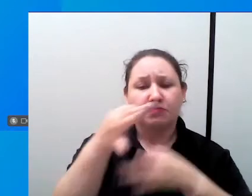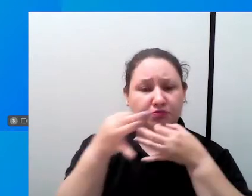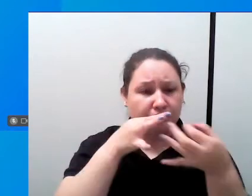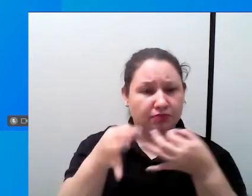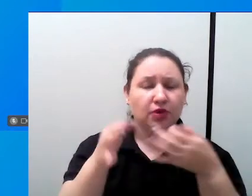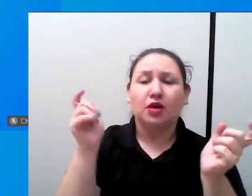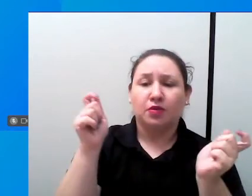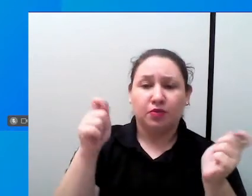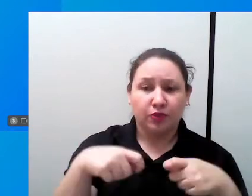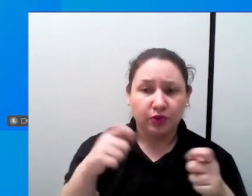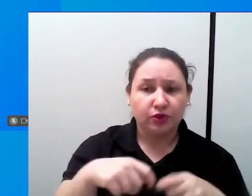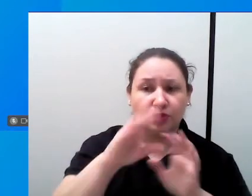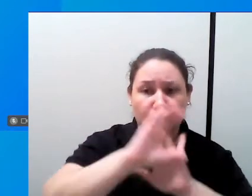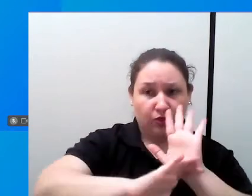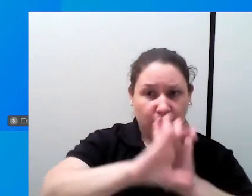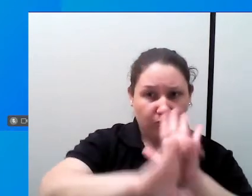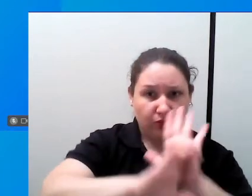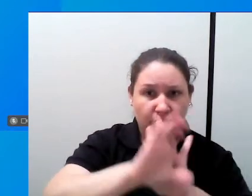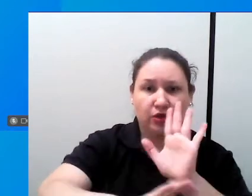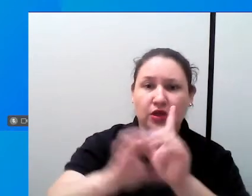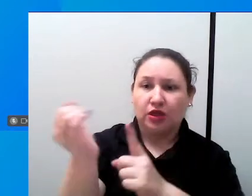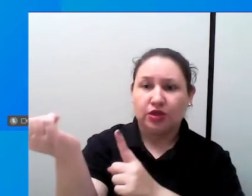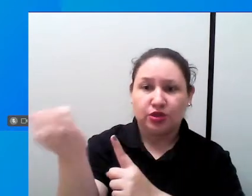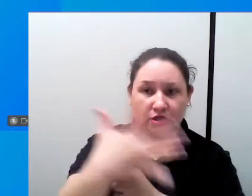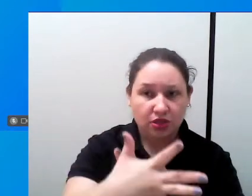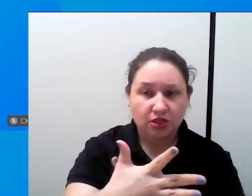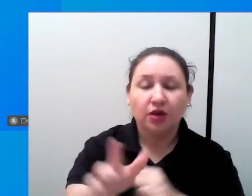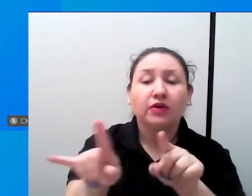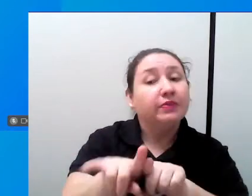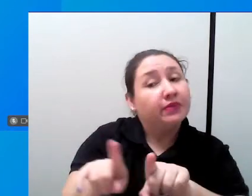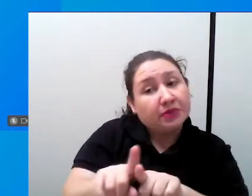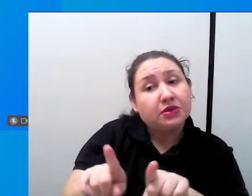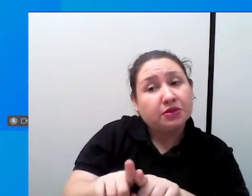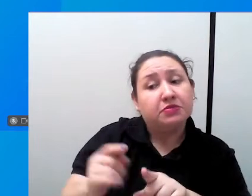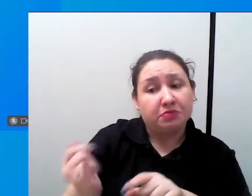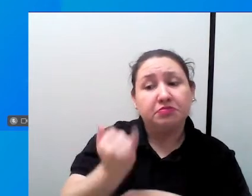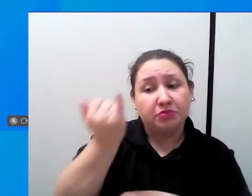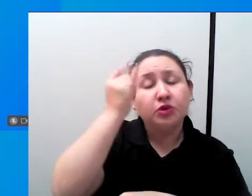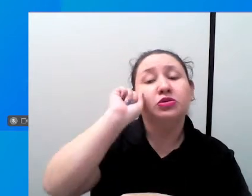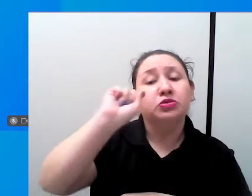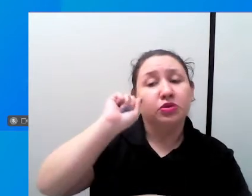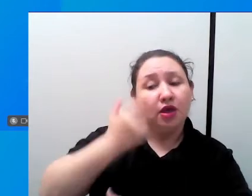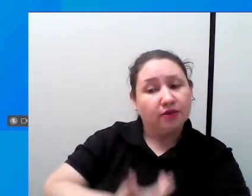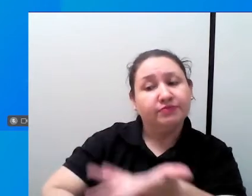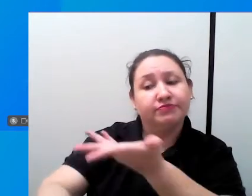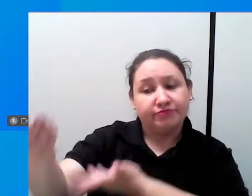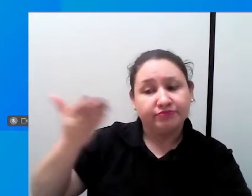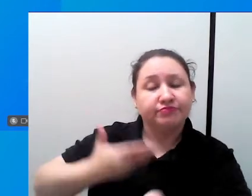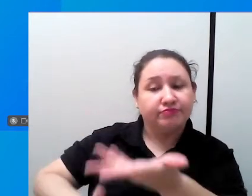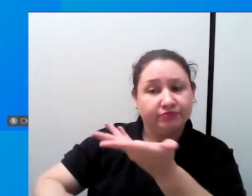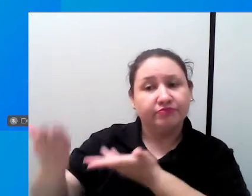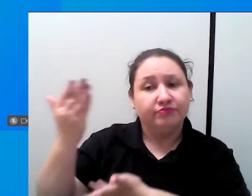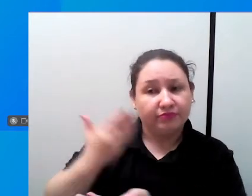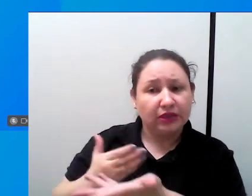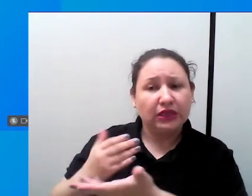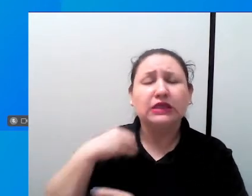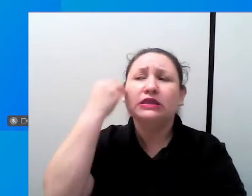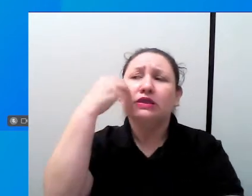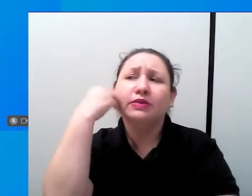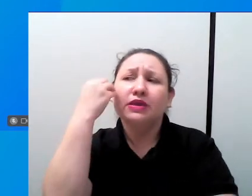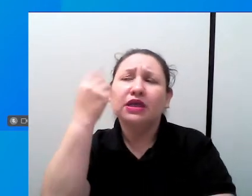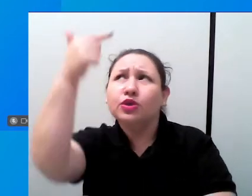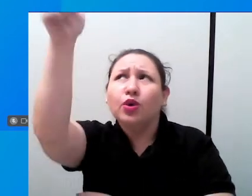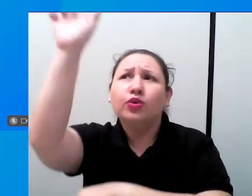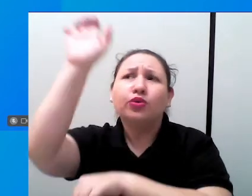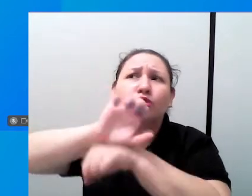da curricularização da extensão, mas também de socializar, como foi dito aqui, as experiências de outras instituições.